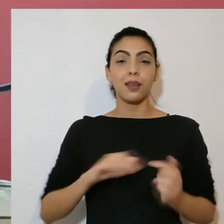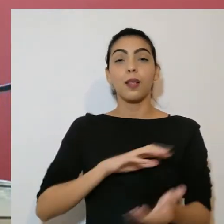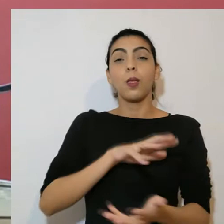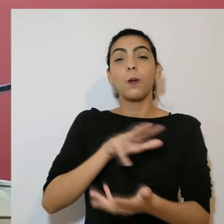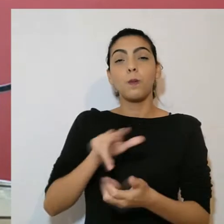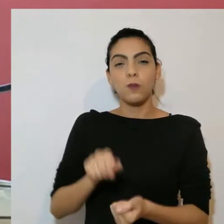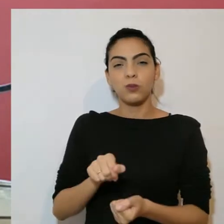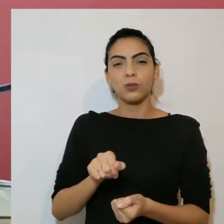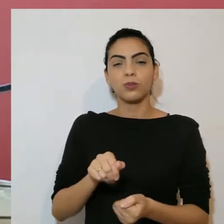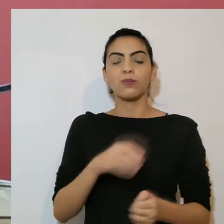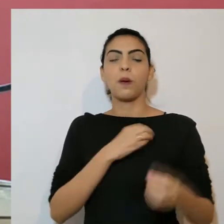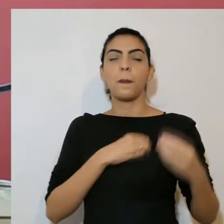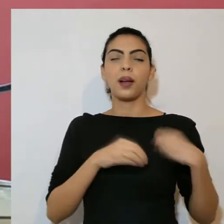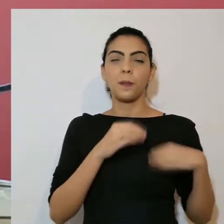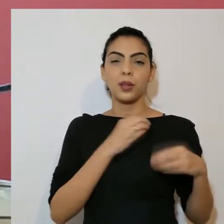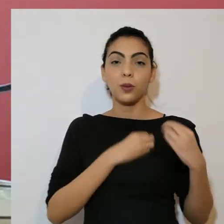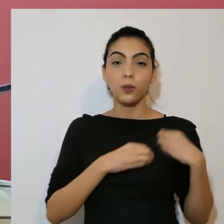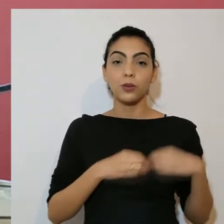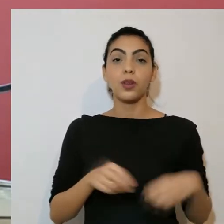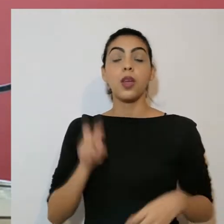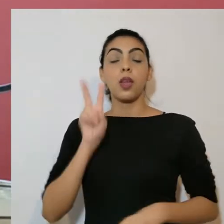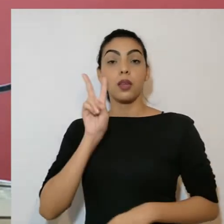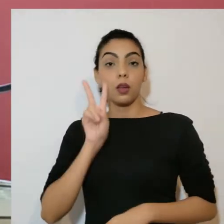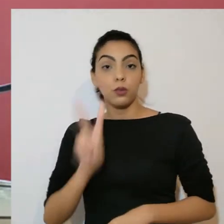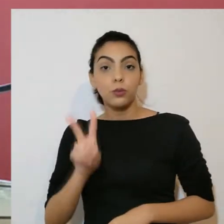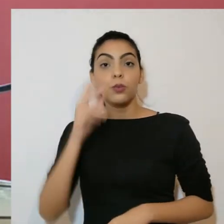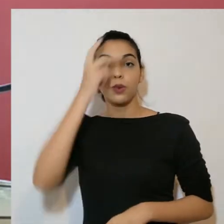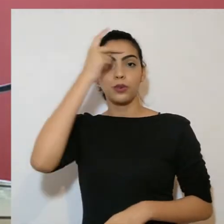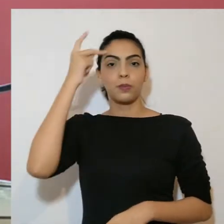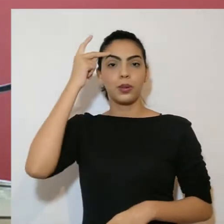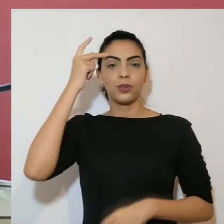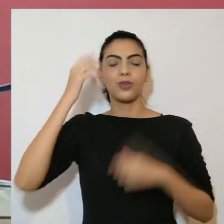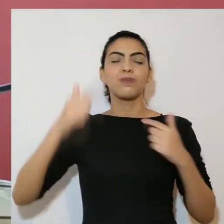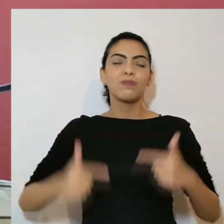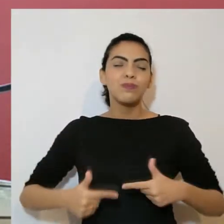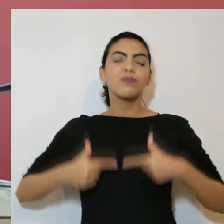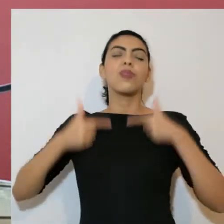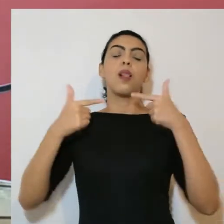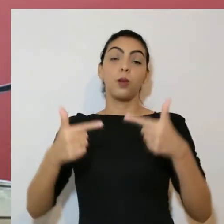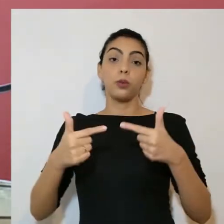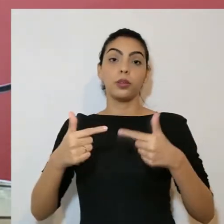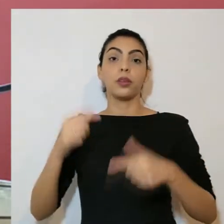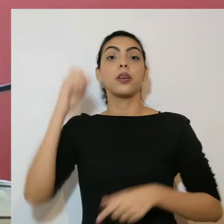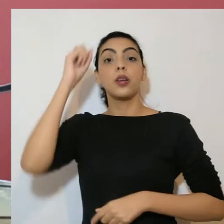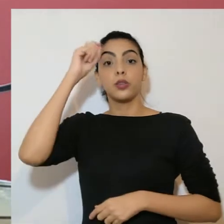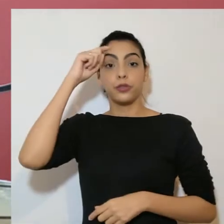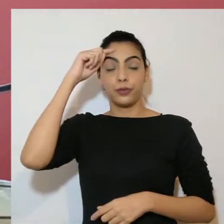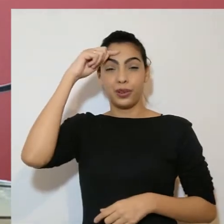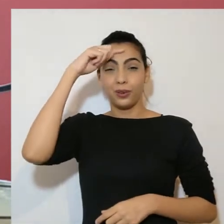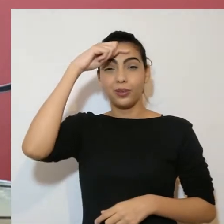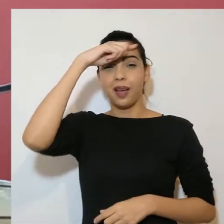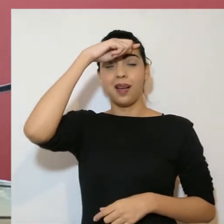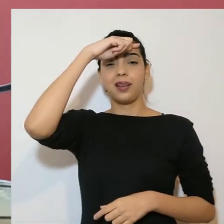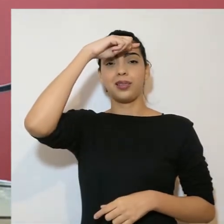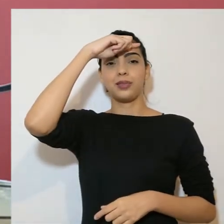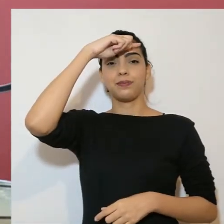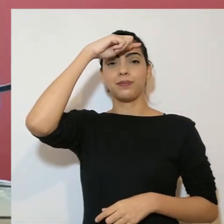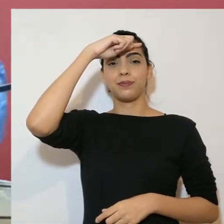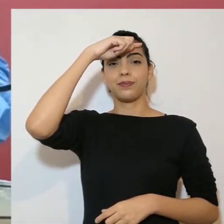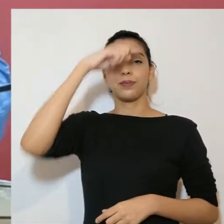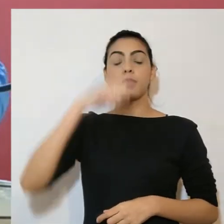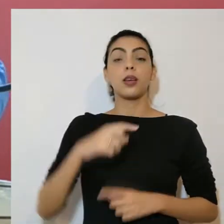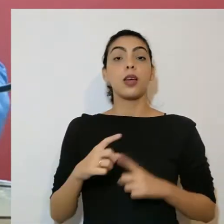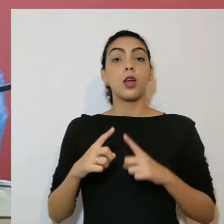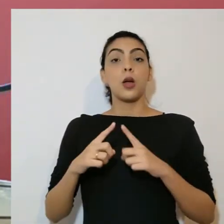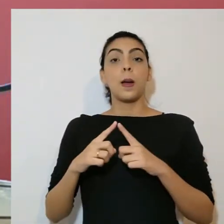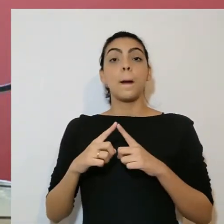sociedade corrompida, onde os dois vão enfrentar várias lutas, várias dificuldades,